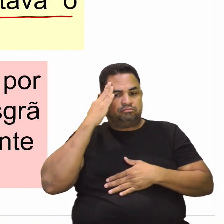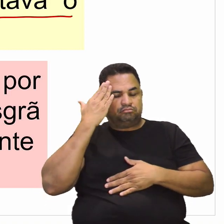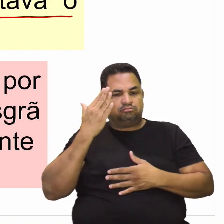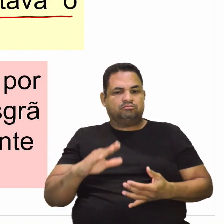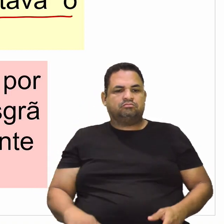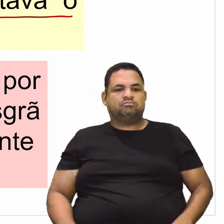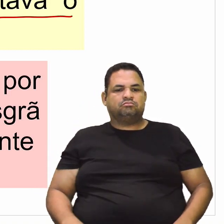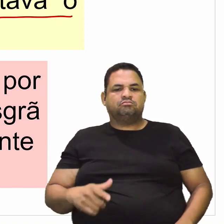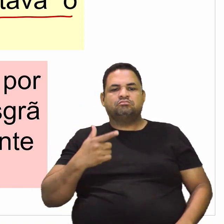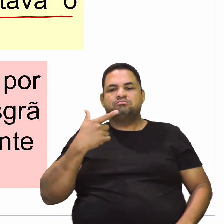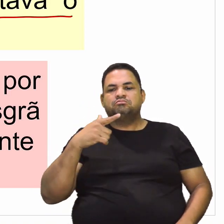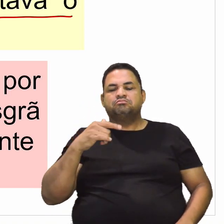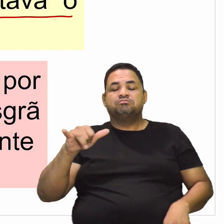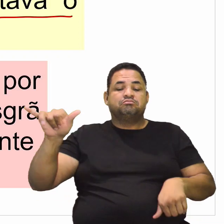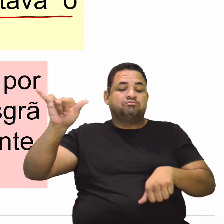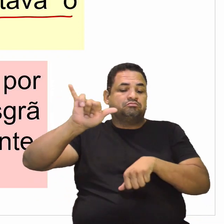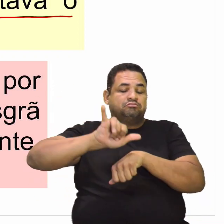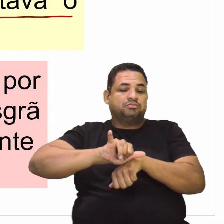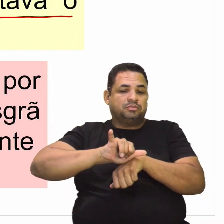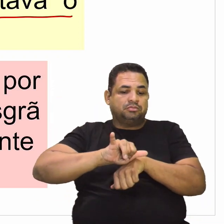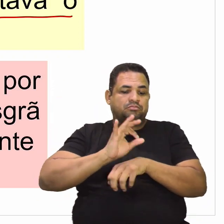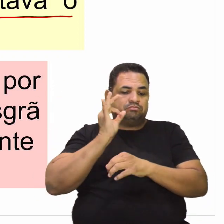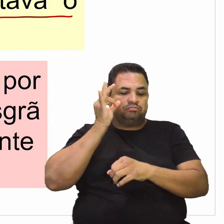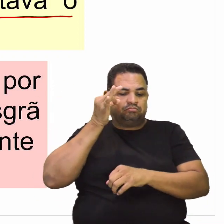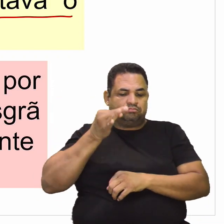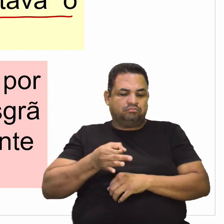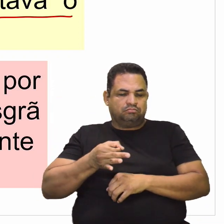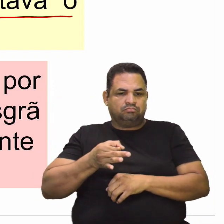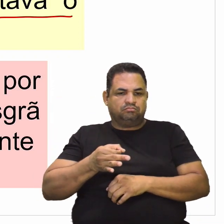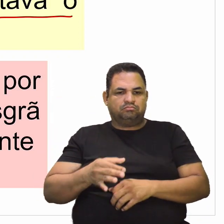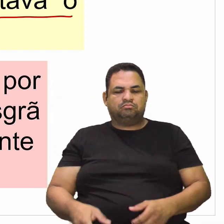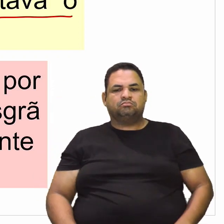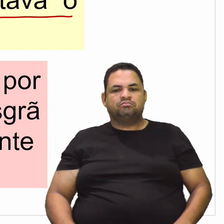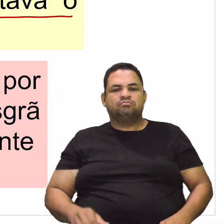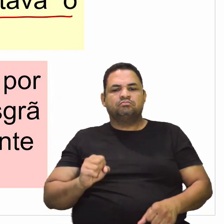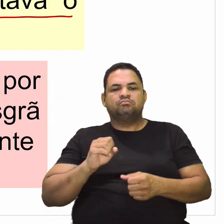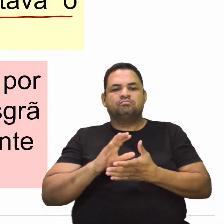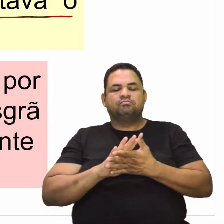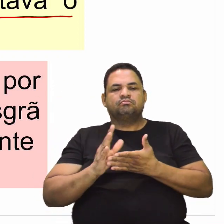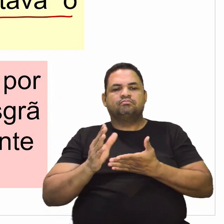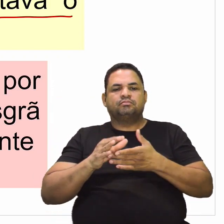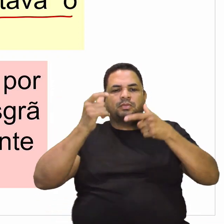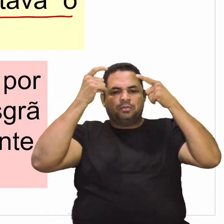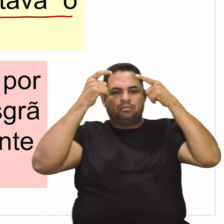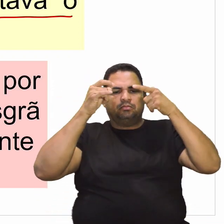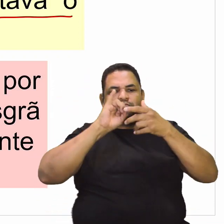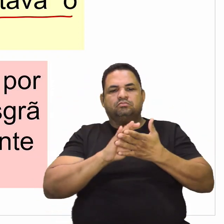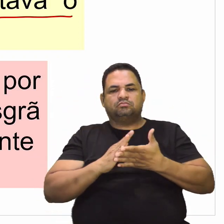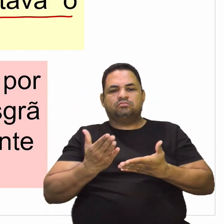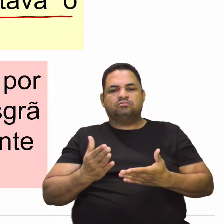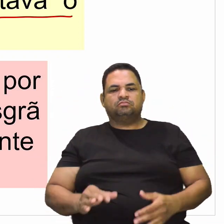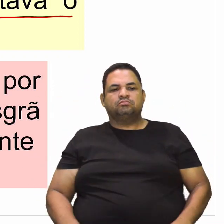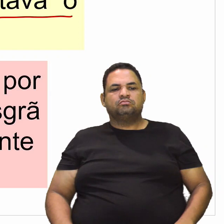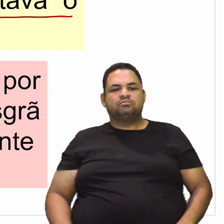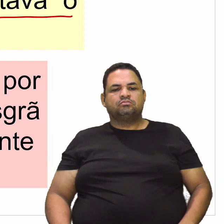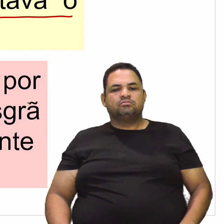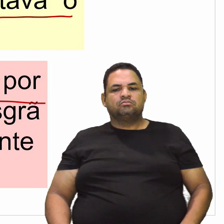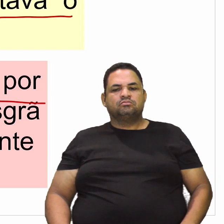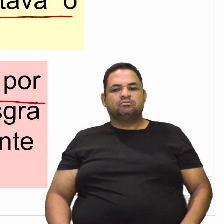Então não existia um local fixo para o imperador ficar. Carlos Magno, então,